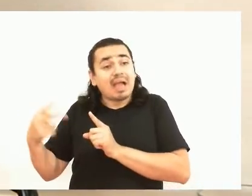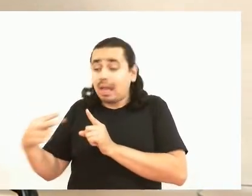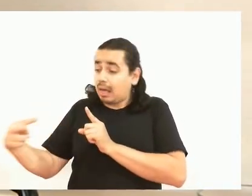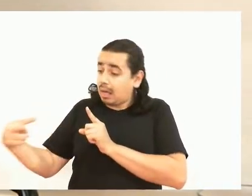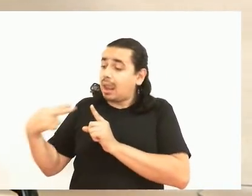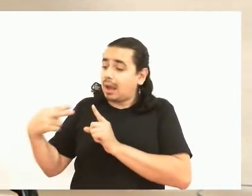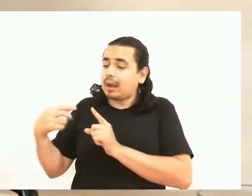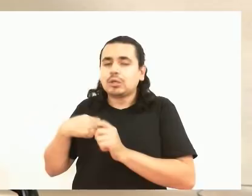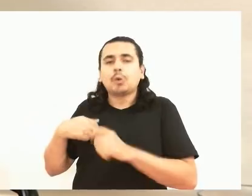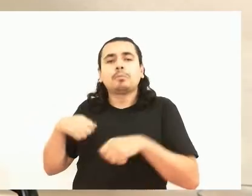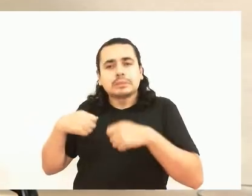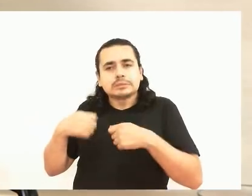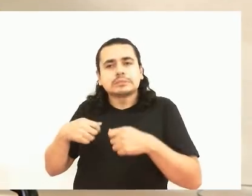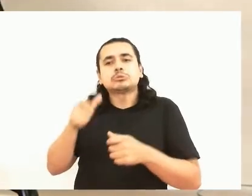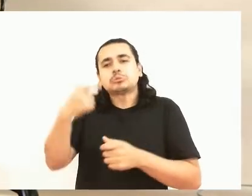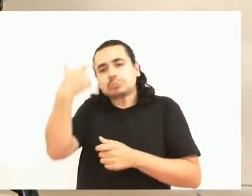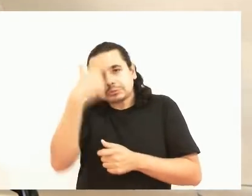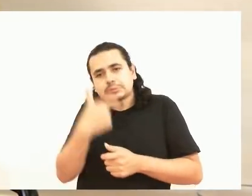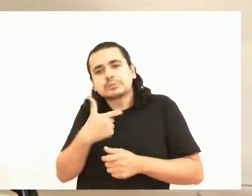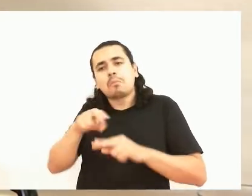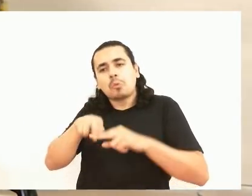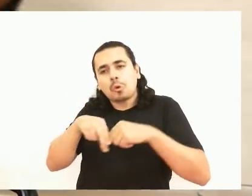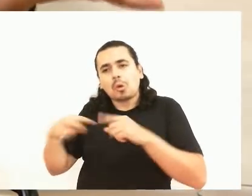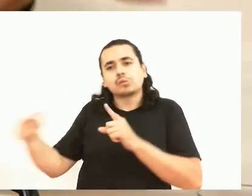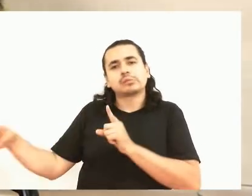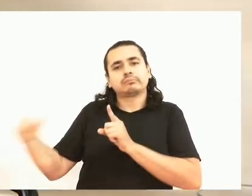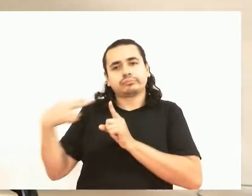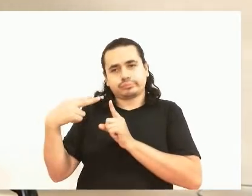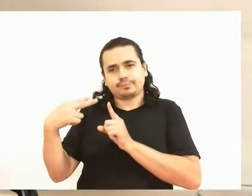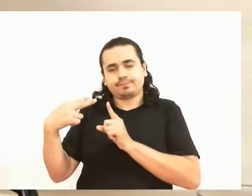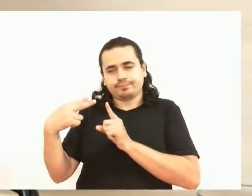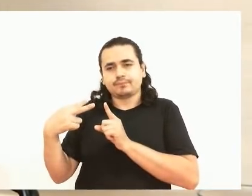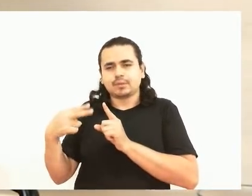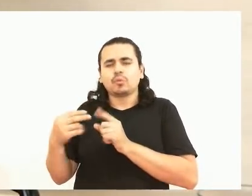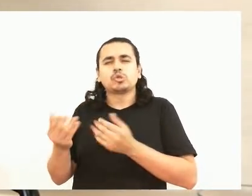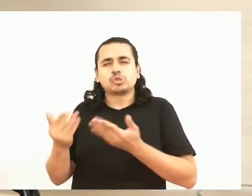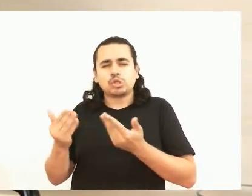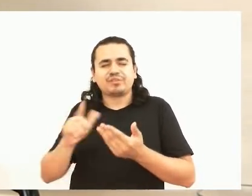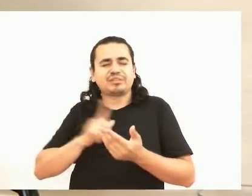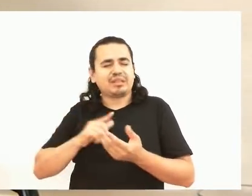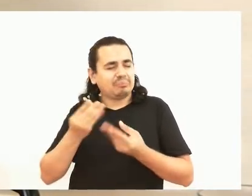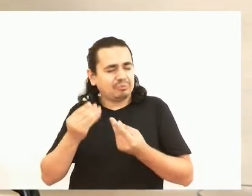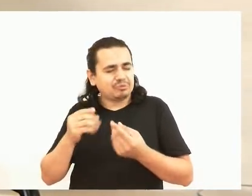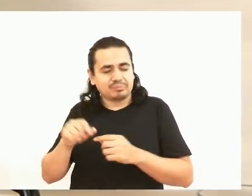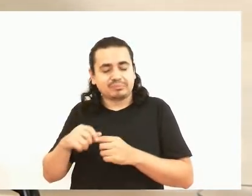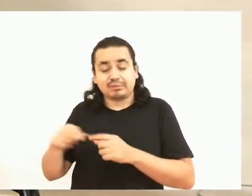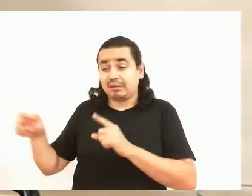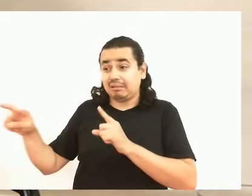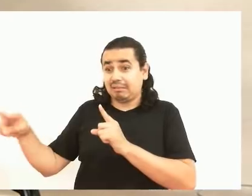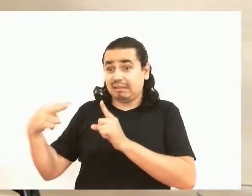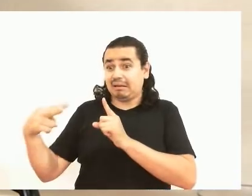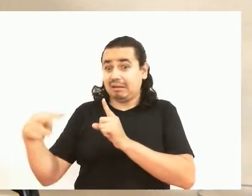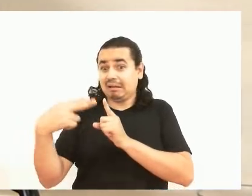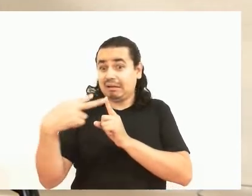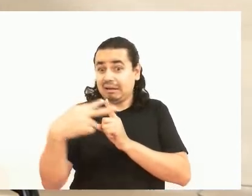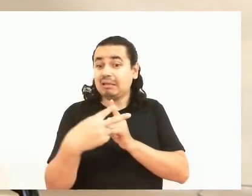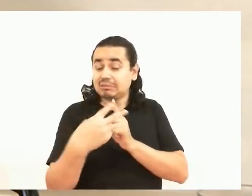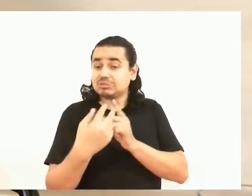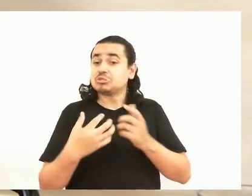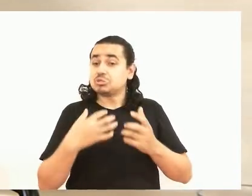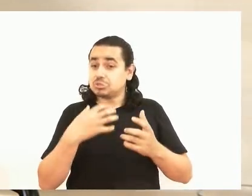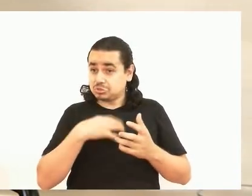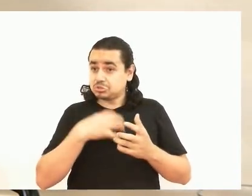né o adolescente tem muito isso né o outro que medita como eu quero ser então como que você